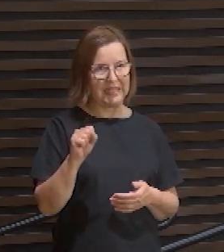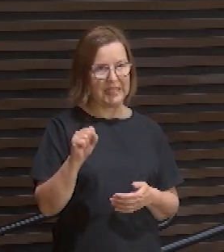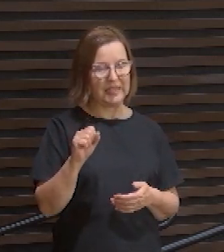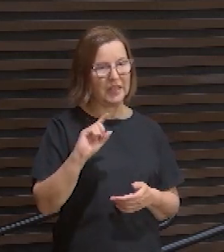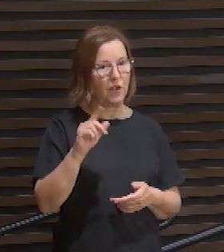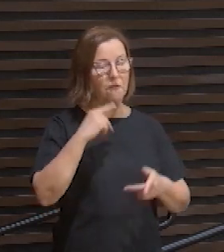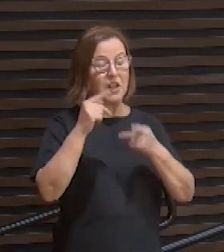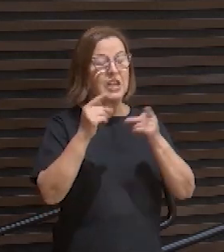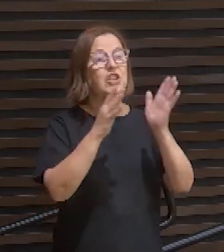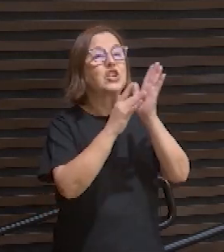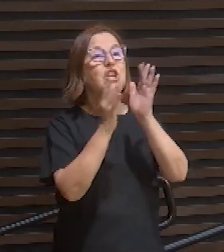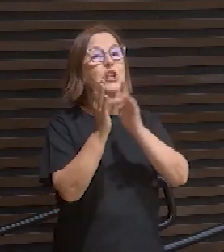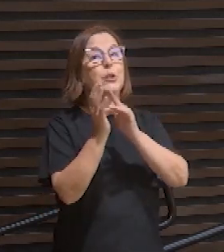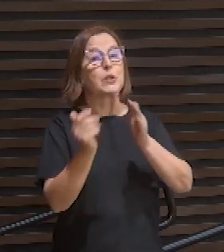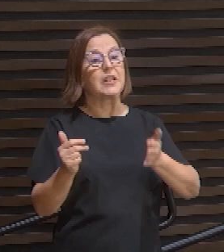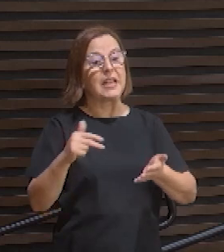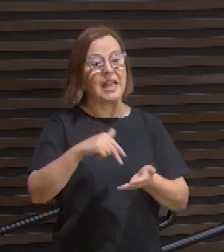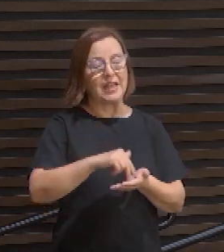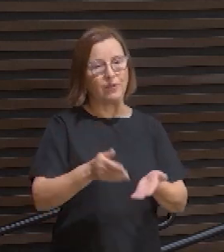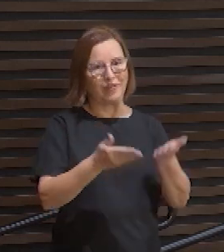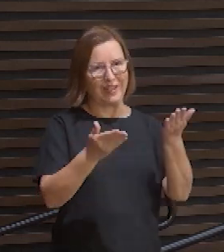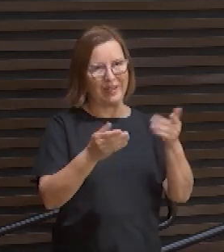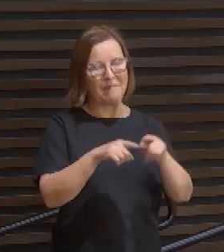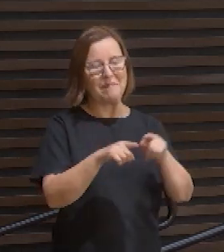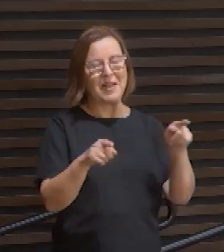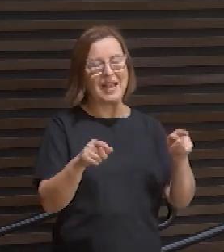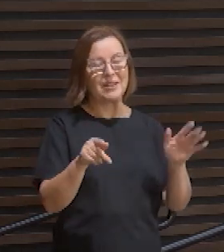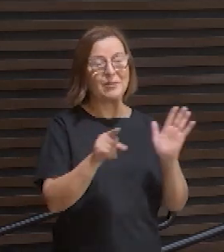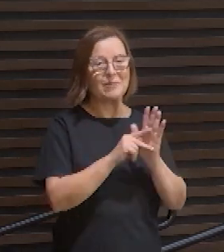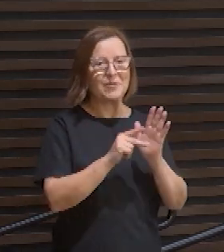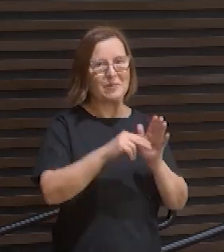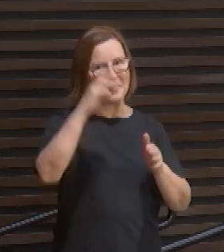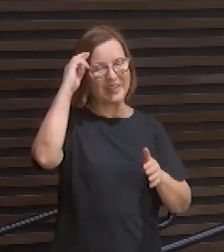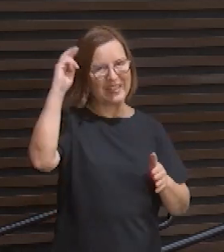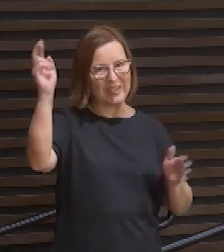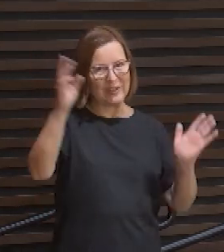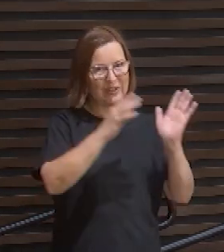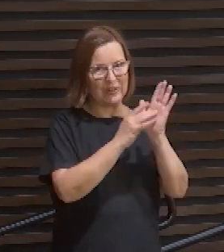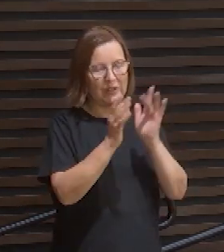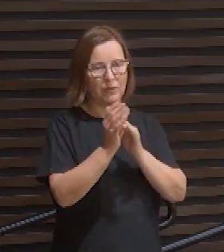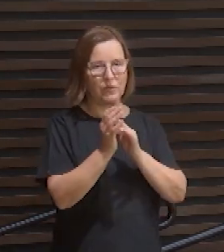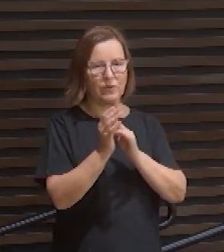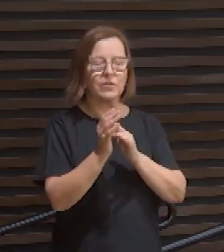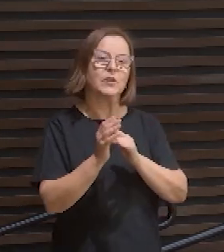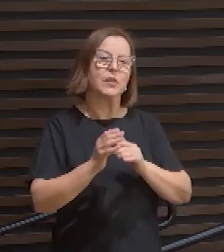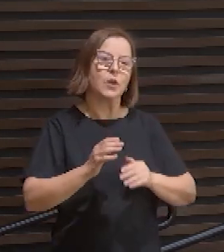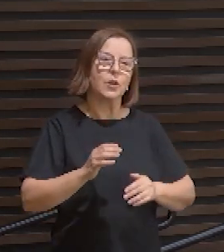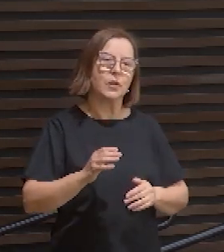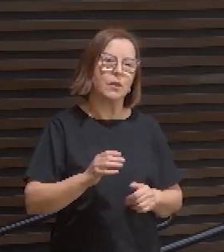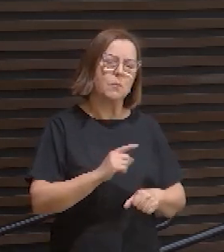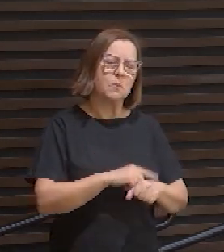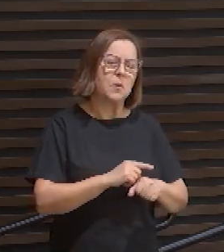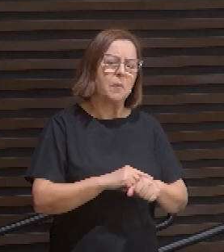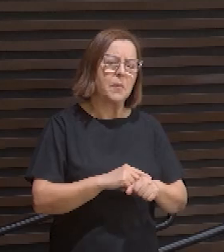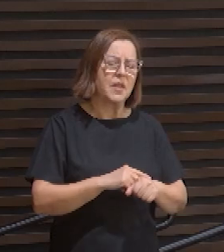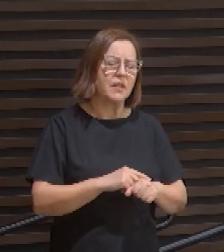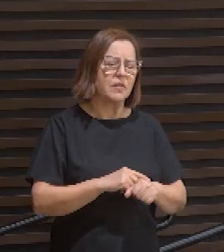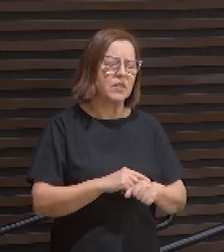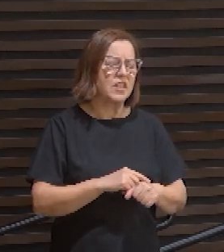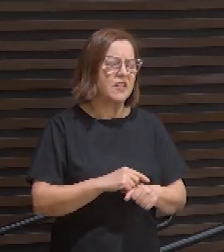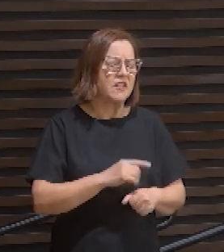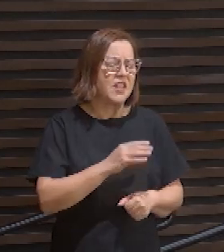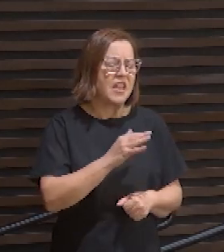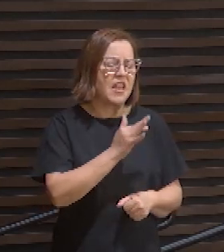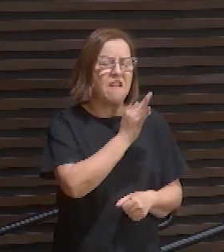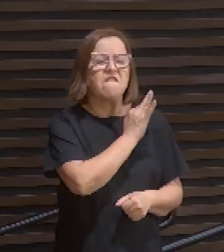ressuscitar. Mas o próprio Senhor Jesus, quando os fariseus pediram um sinal, você lembra que ele falou? Não vou dar nenhum sinal para essa